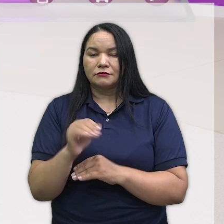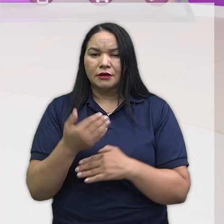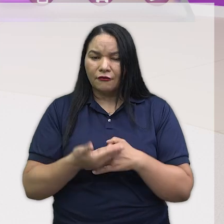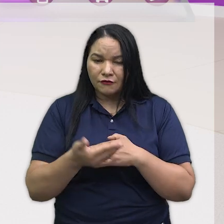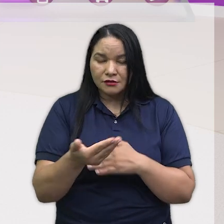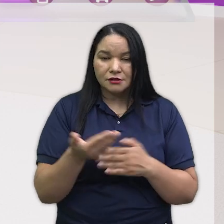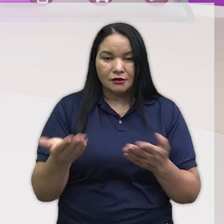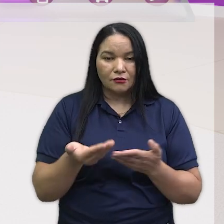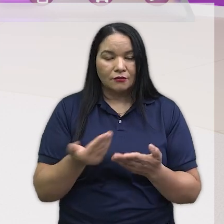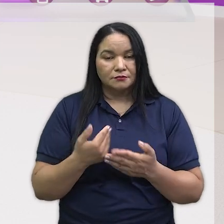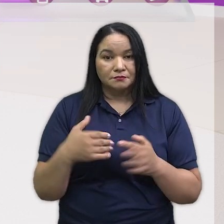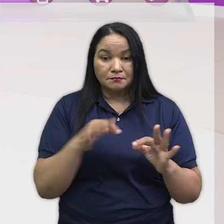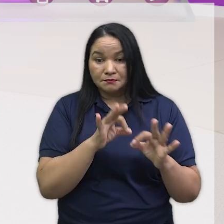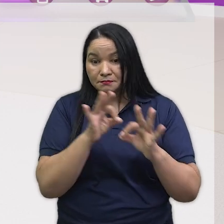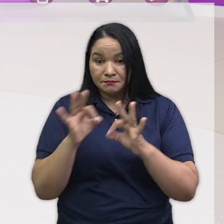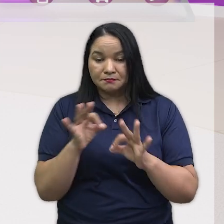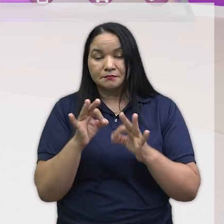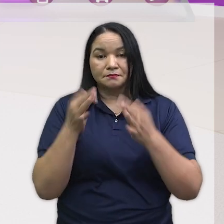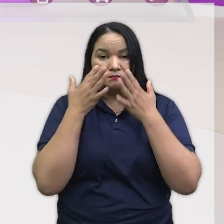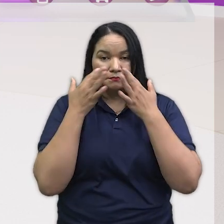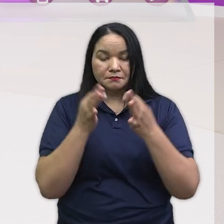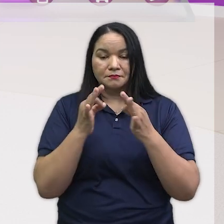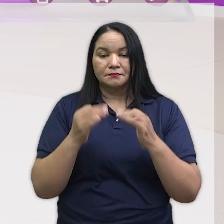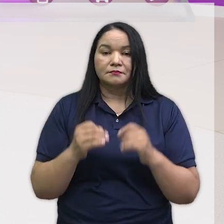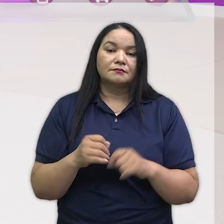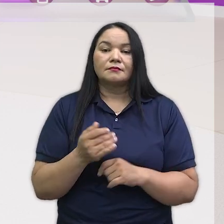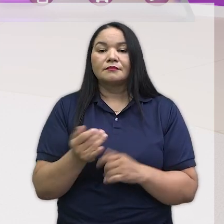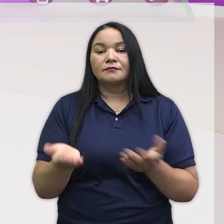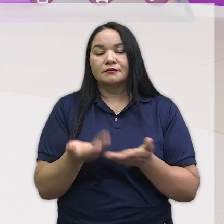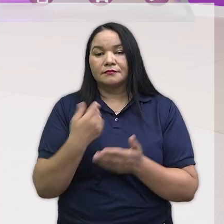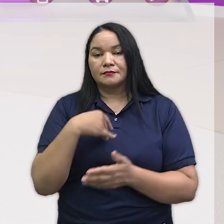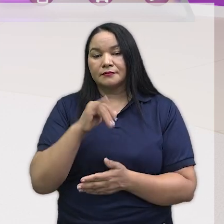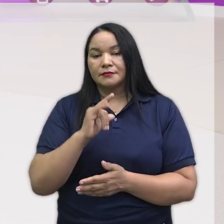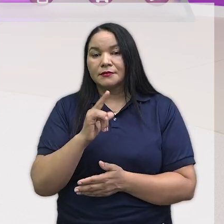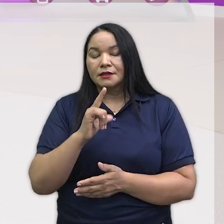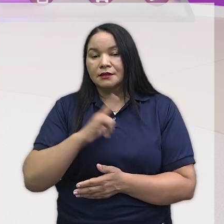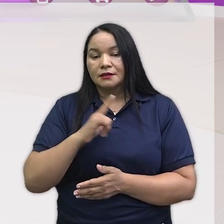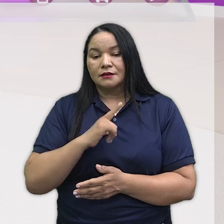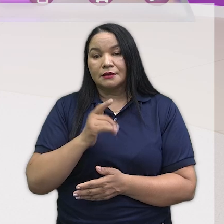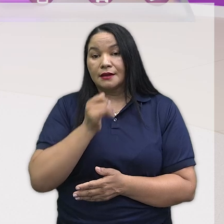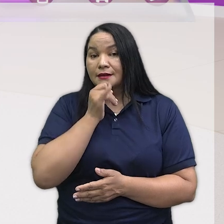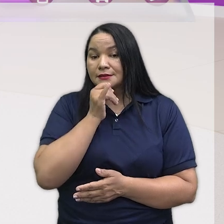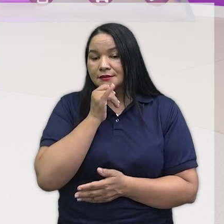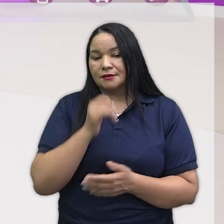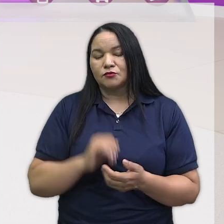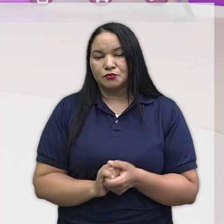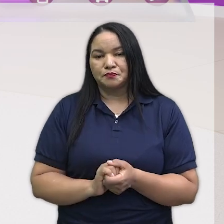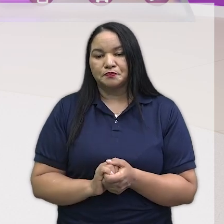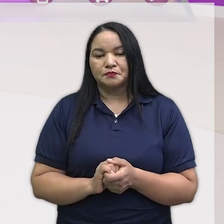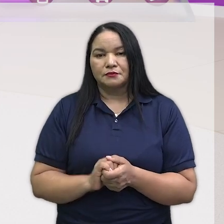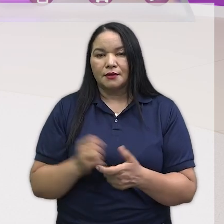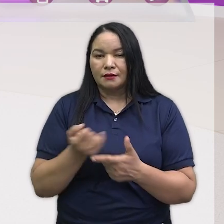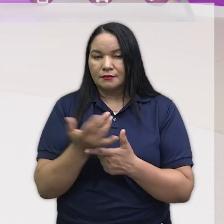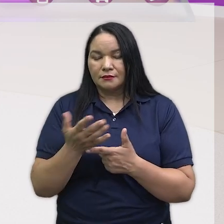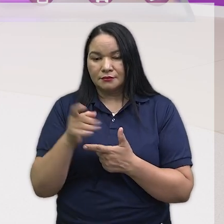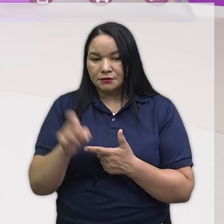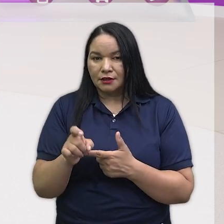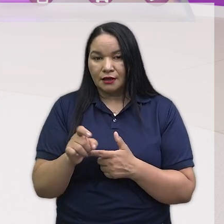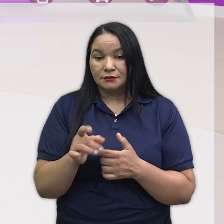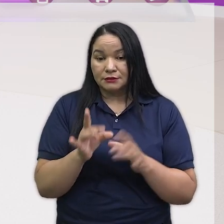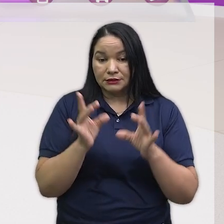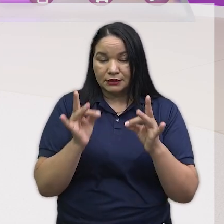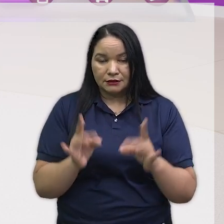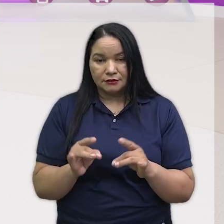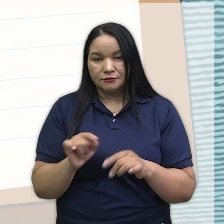nossa aula, fique de olho na tela, porque agora nós vamos ter exemplos aí de logaritmos para que você não perca nenhum detalhe. Vamos